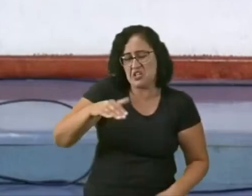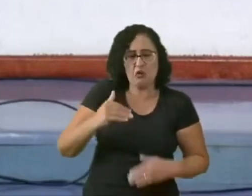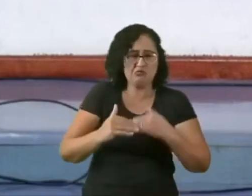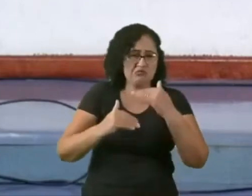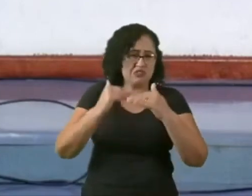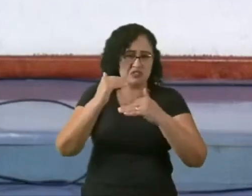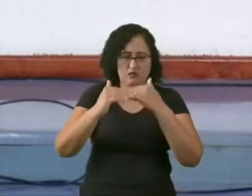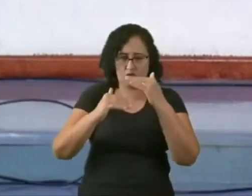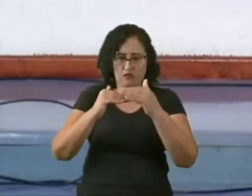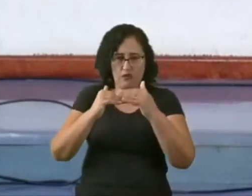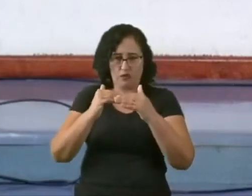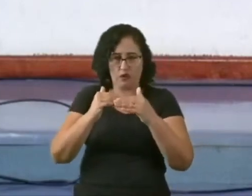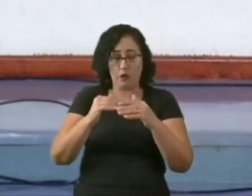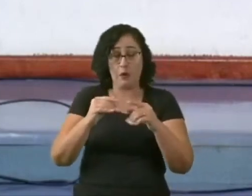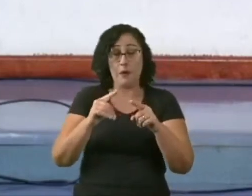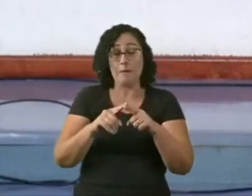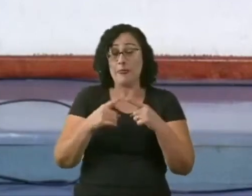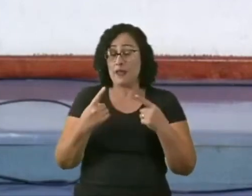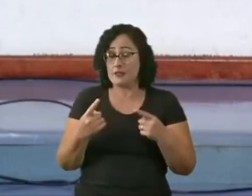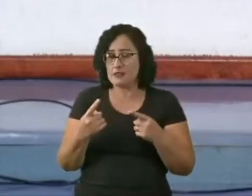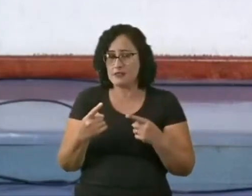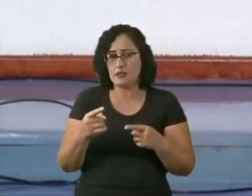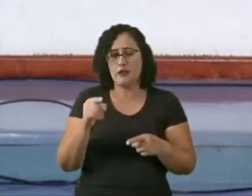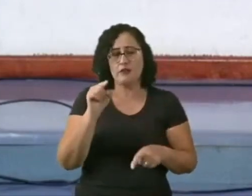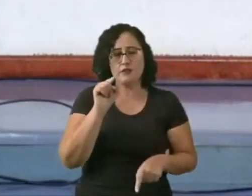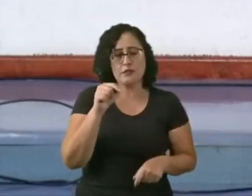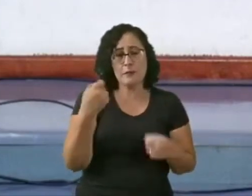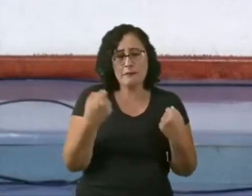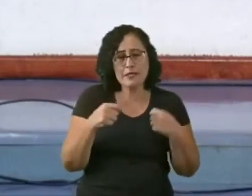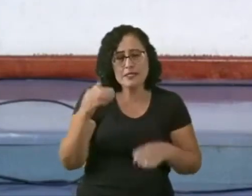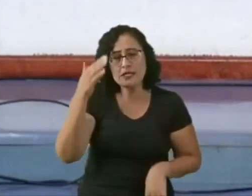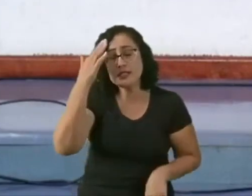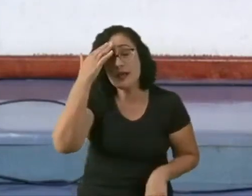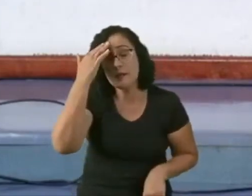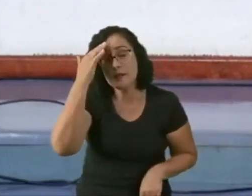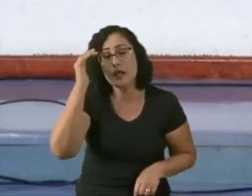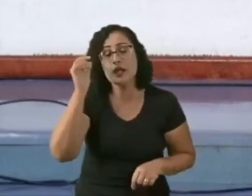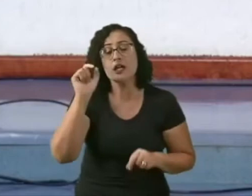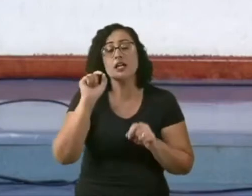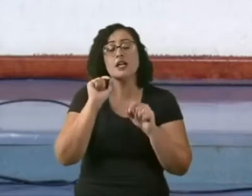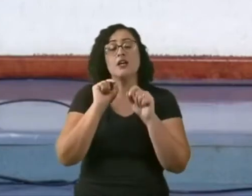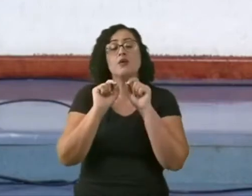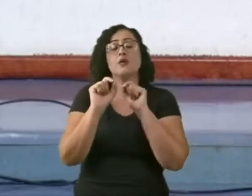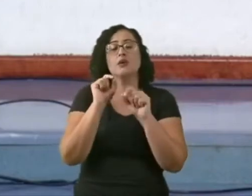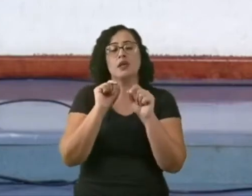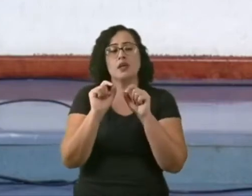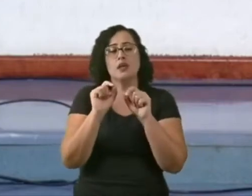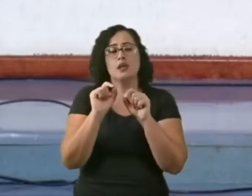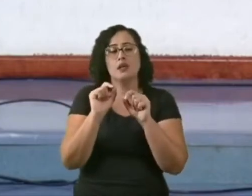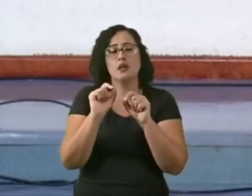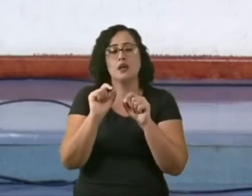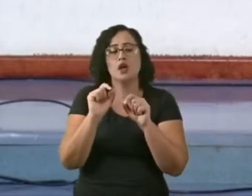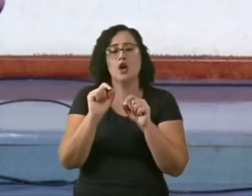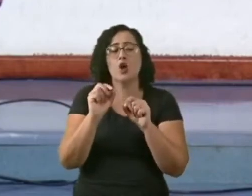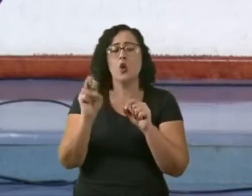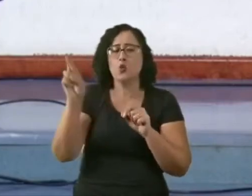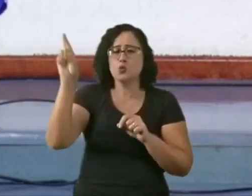Mas saiba que mesmo diante de tantas tragédias, mesmo de tudo que aconteceu, o Senhor esteve com